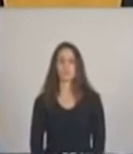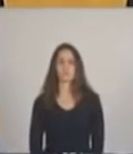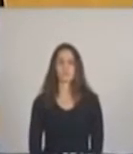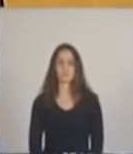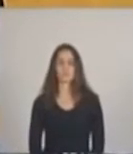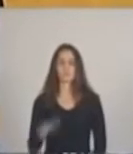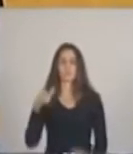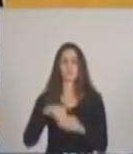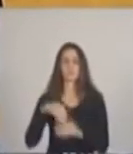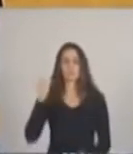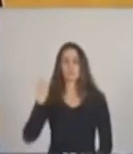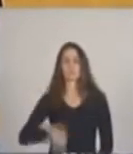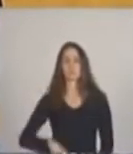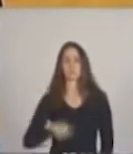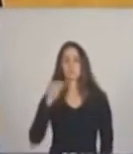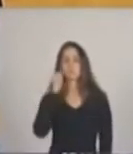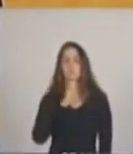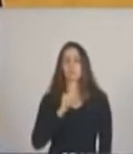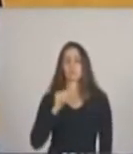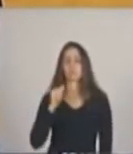Vota sim, deputado Raquel.